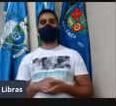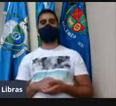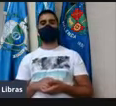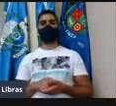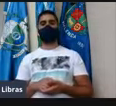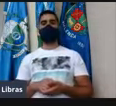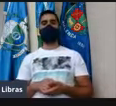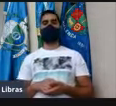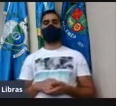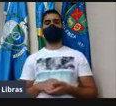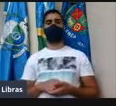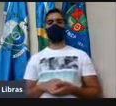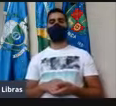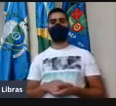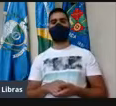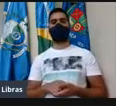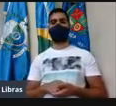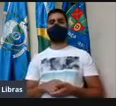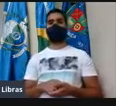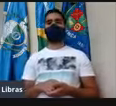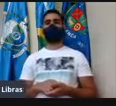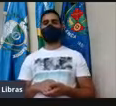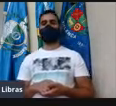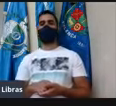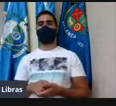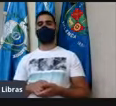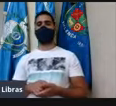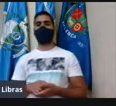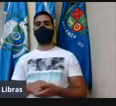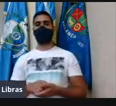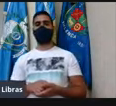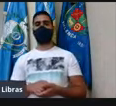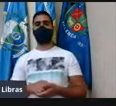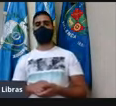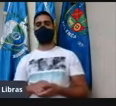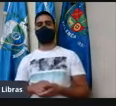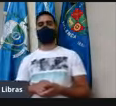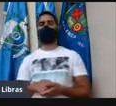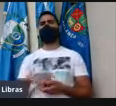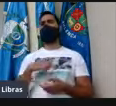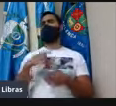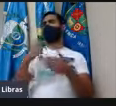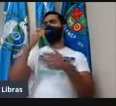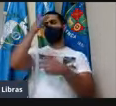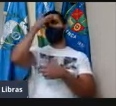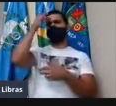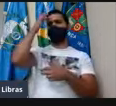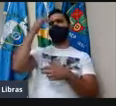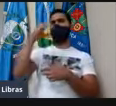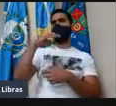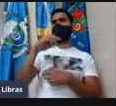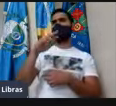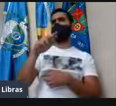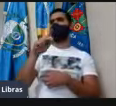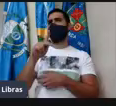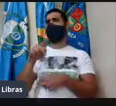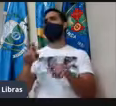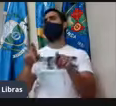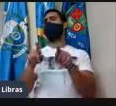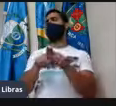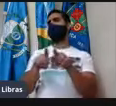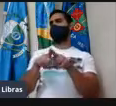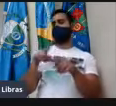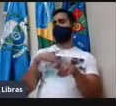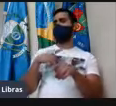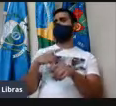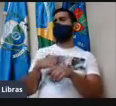vaidades maiores desse governo. E aí, por várias outras questões, o professor Rafael botou, mas o CRP é uma delas. Eu